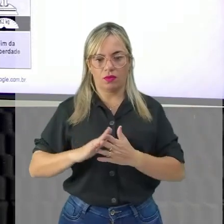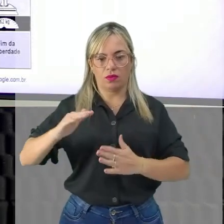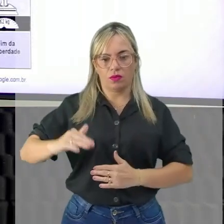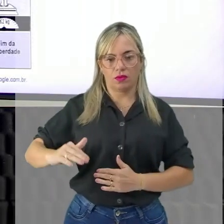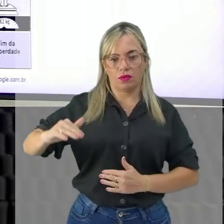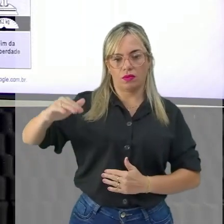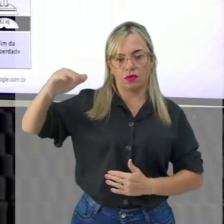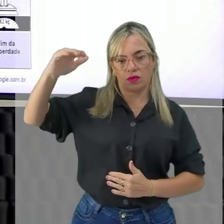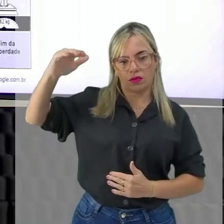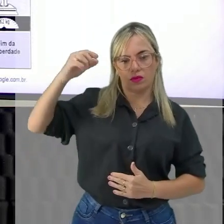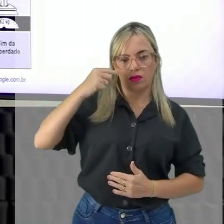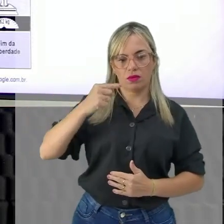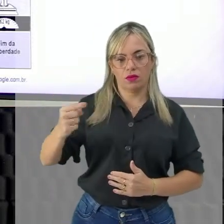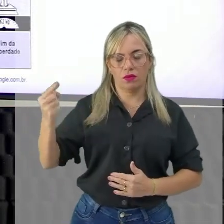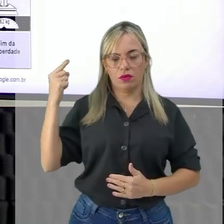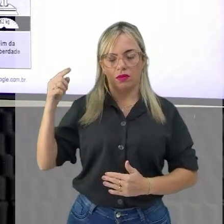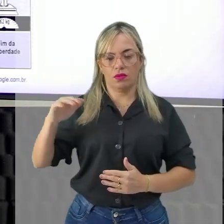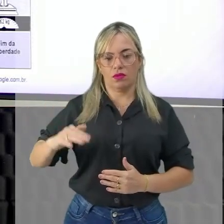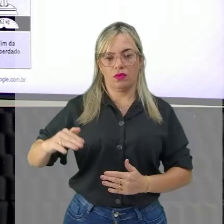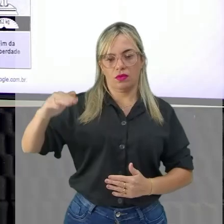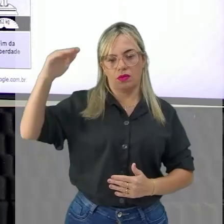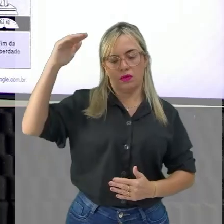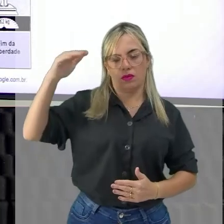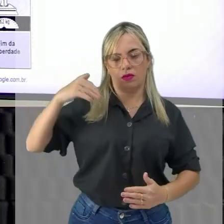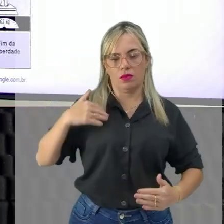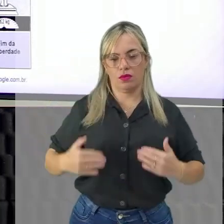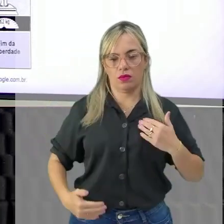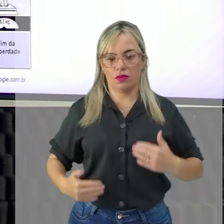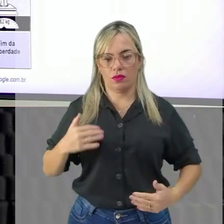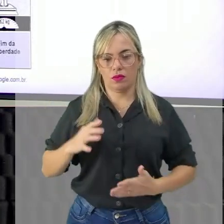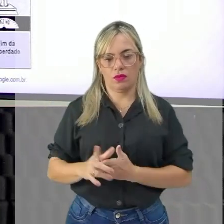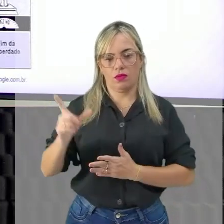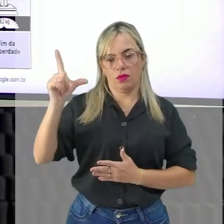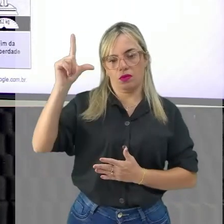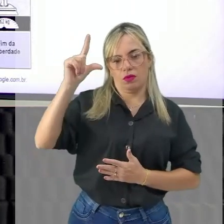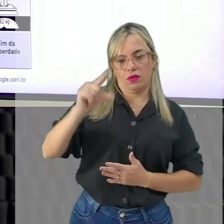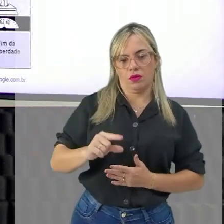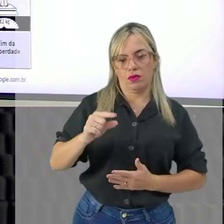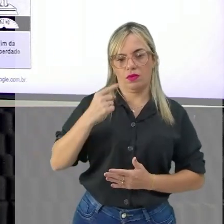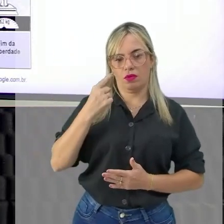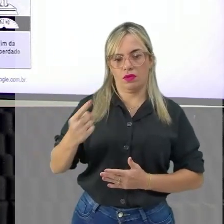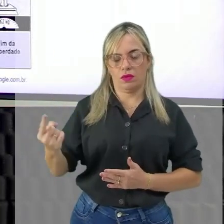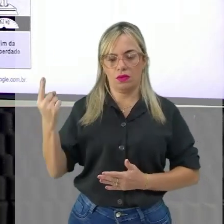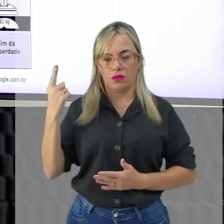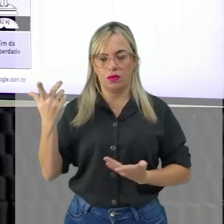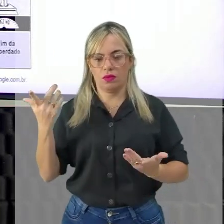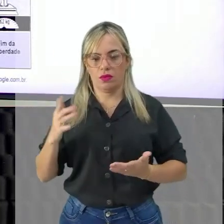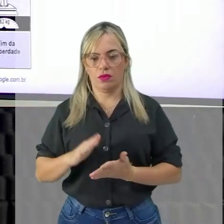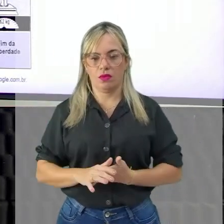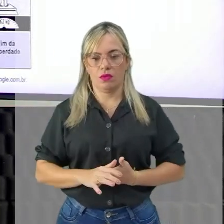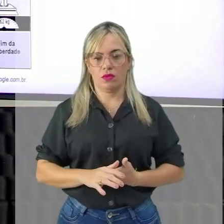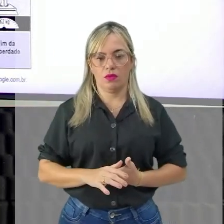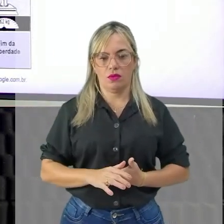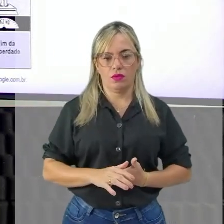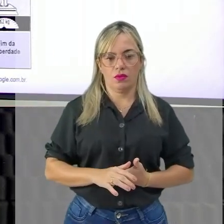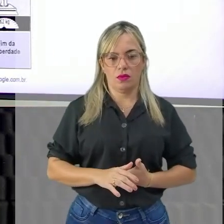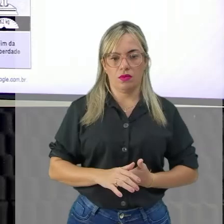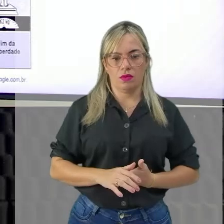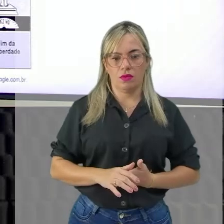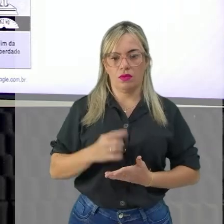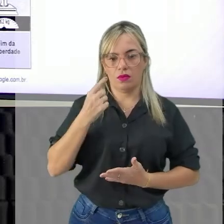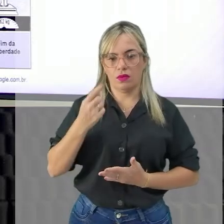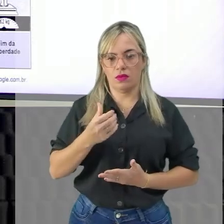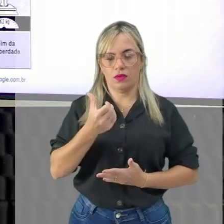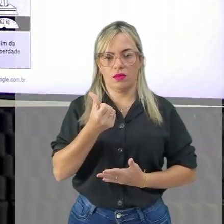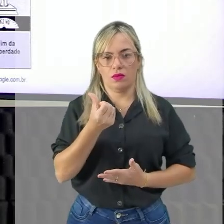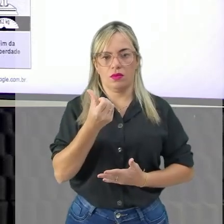né? Do crescimento desse corpo já é bem menor, né? De 1,61 m passou para 1,62 m, né? E